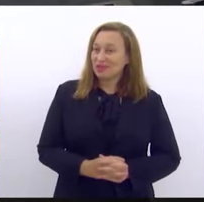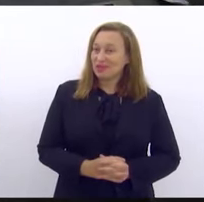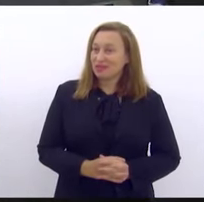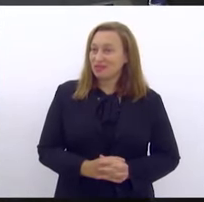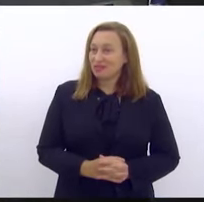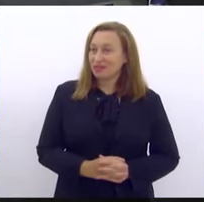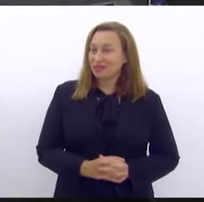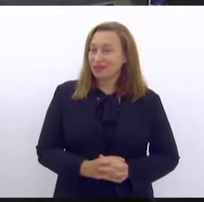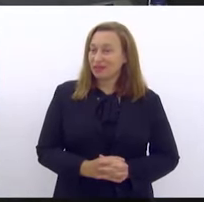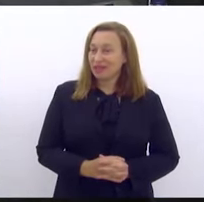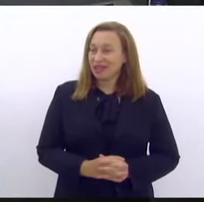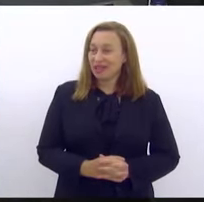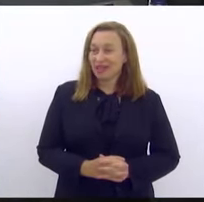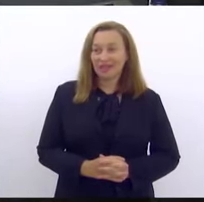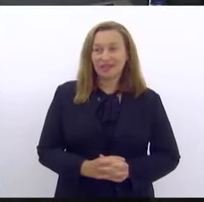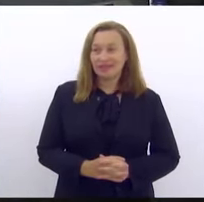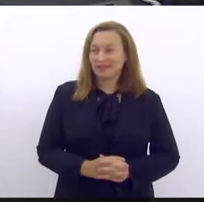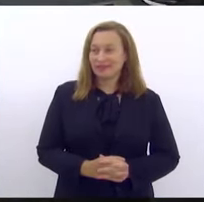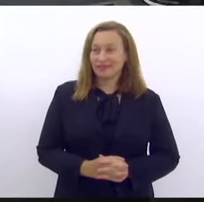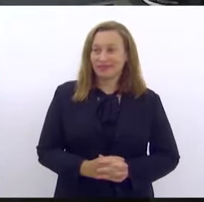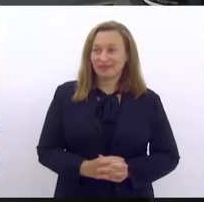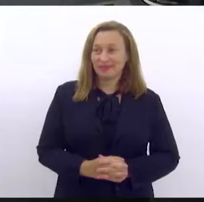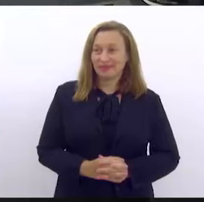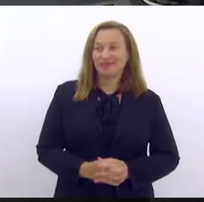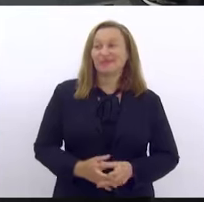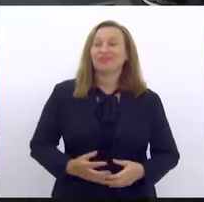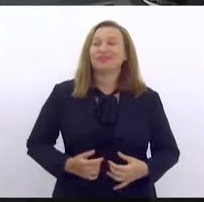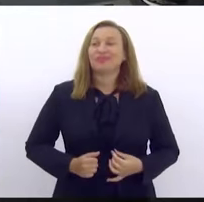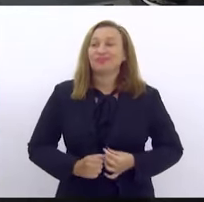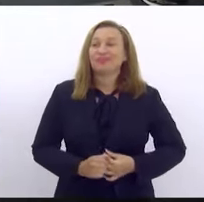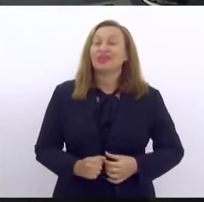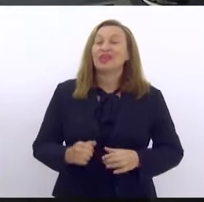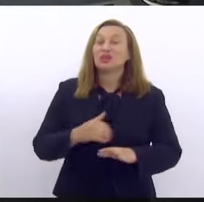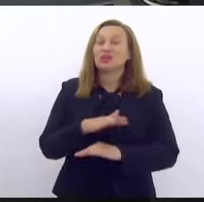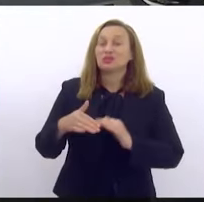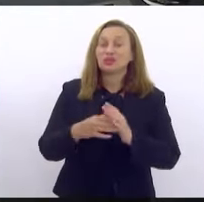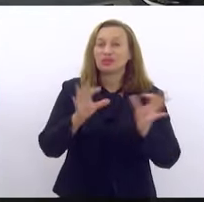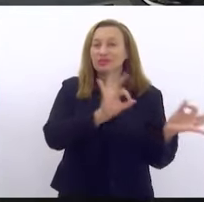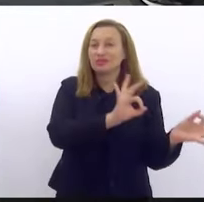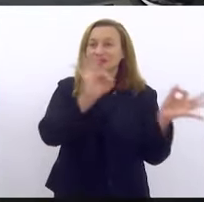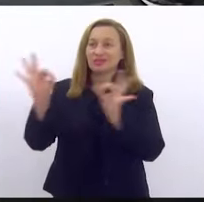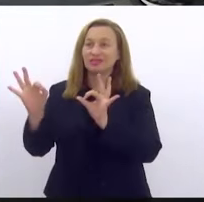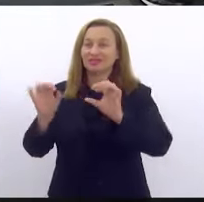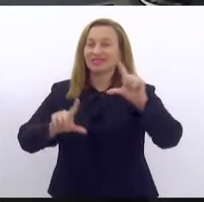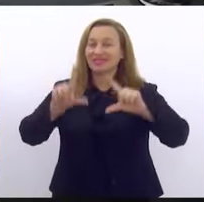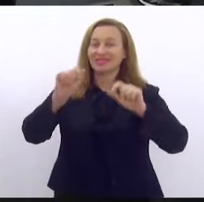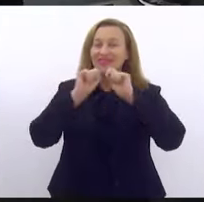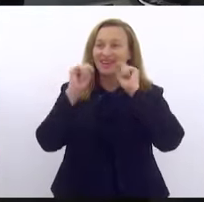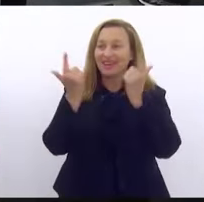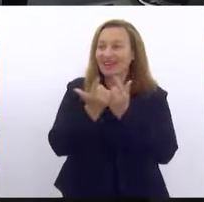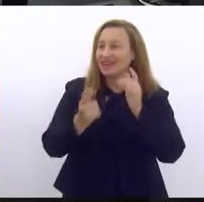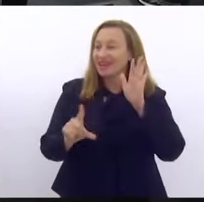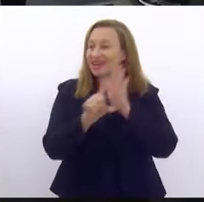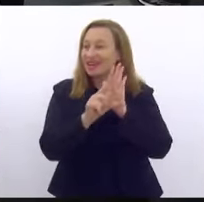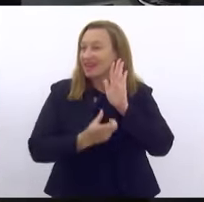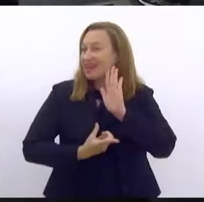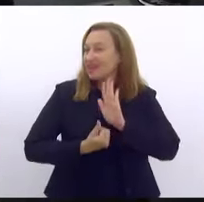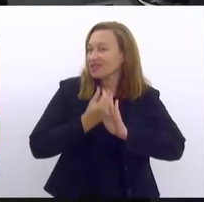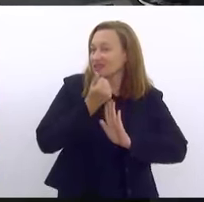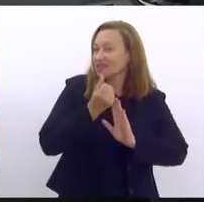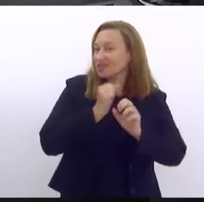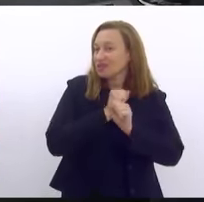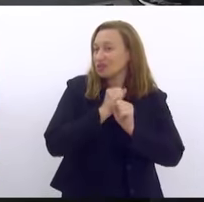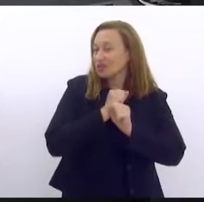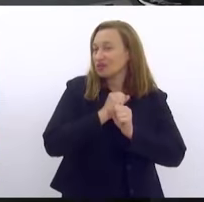Presidente, queria. Pessoas que estão assistindo pela TV Alerj, o LOA, que é o Lei de Orçamento